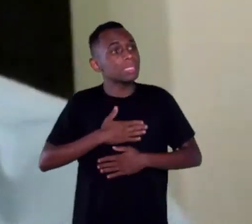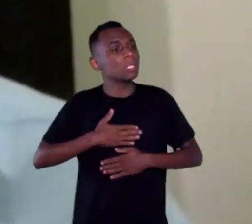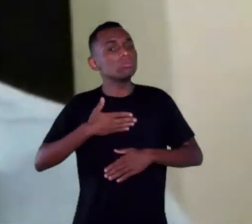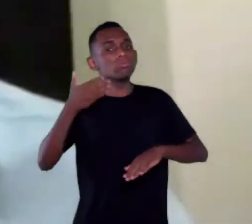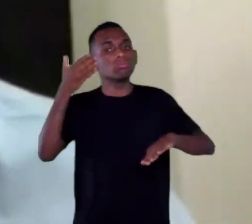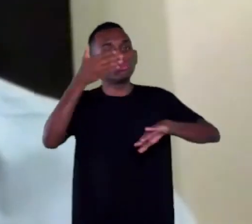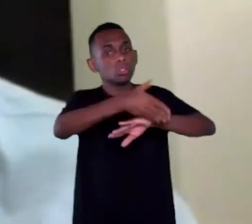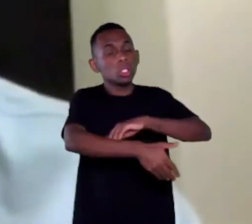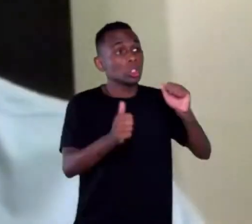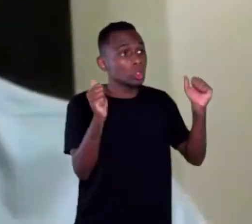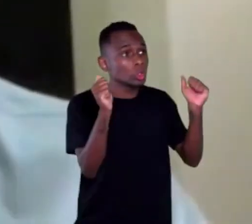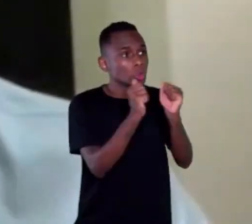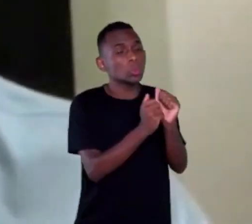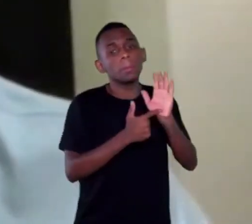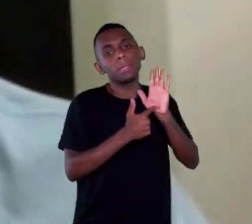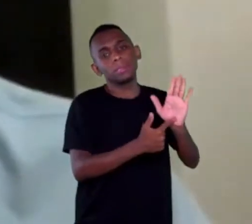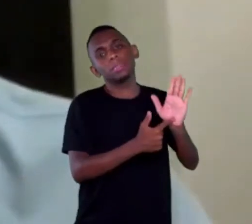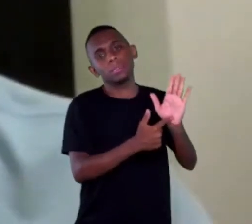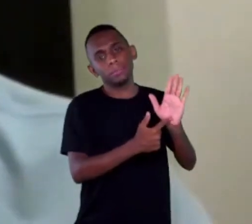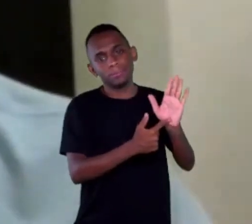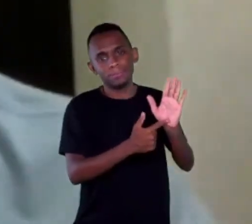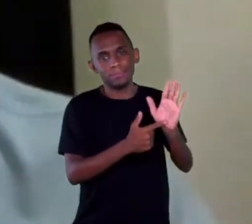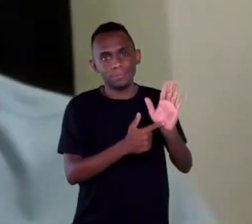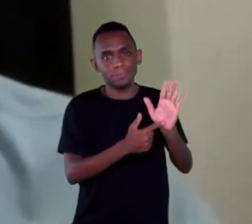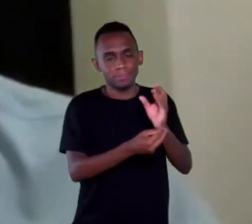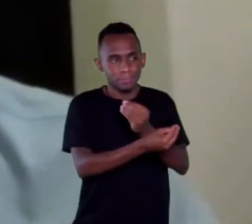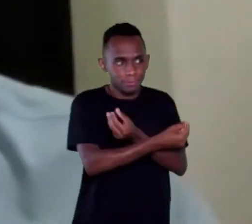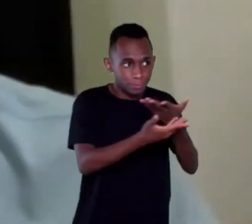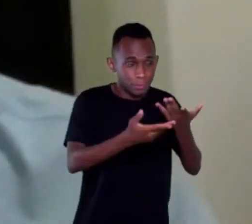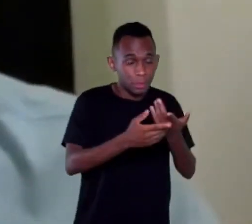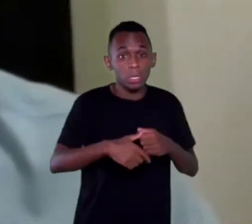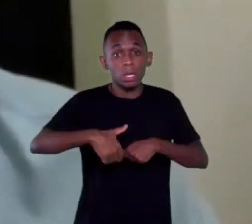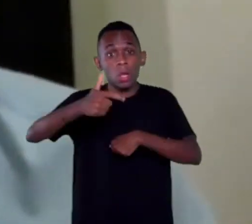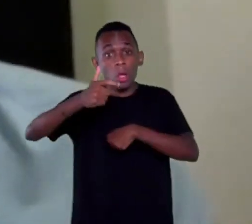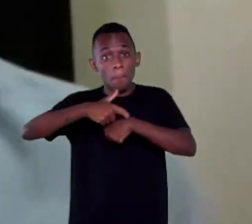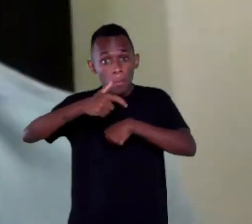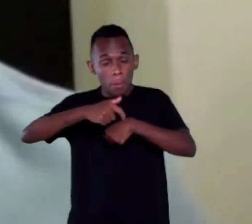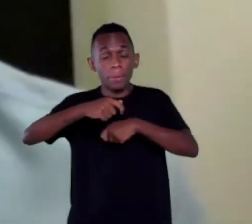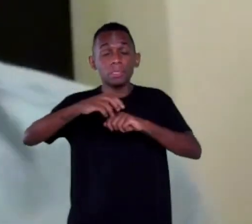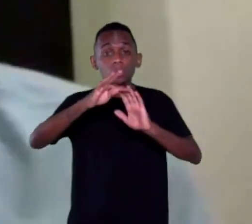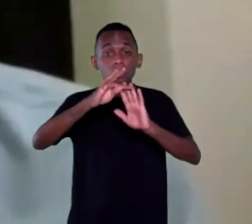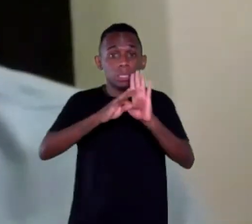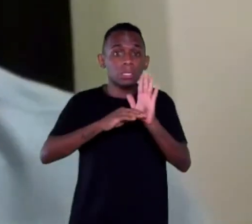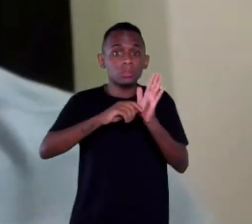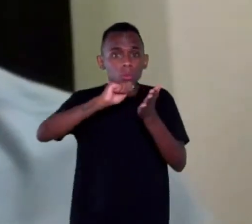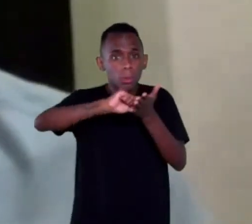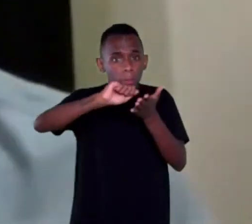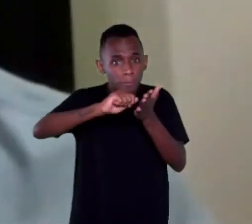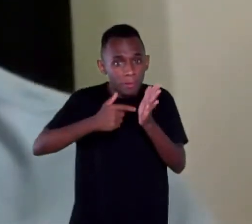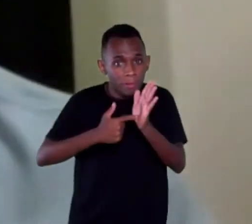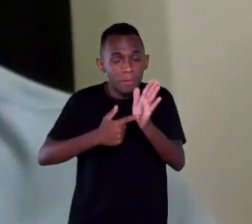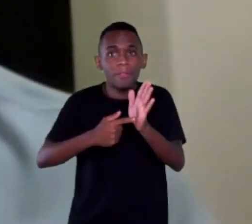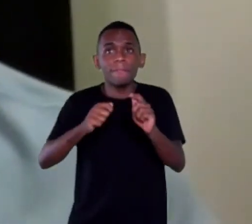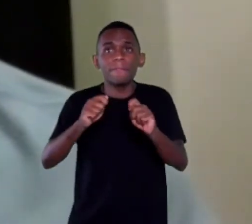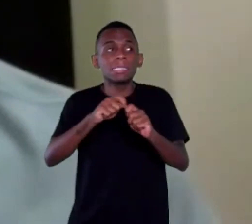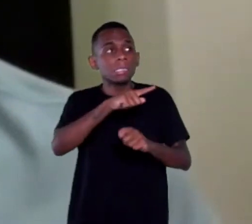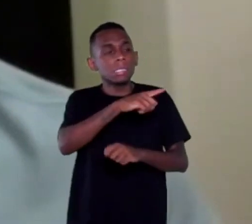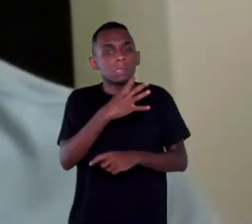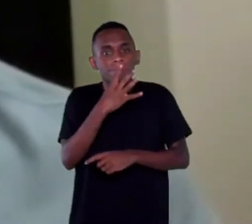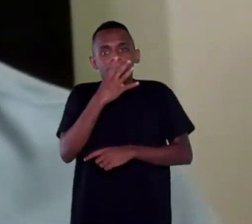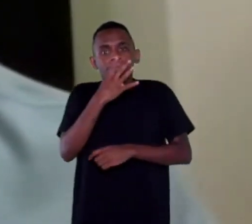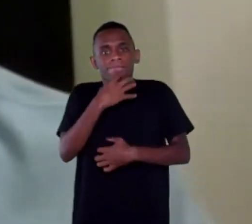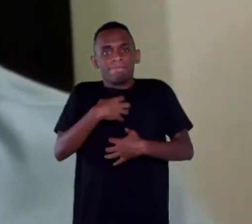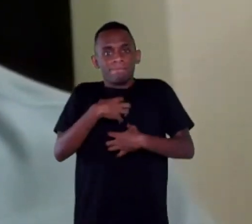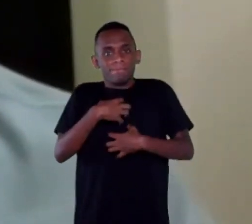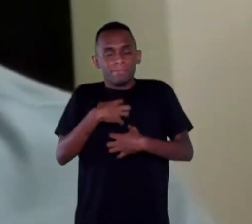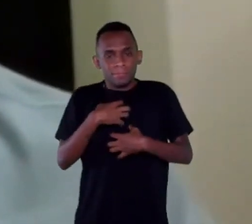lançar junto com ele. E quando foi fazer esse prefácio, ele ficou tão encantado, tão maravilhado, que eu,